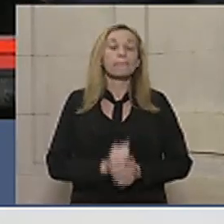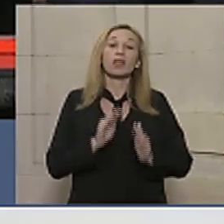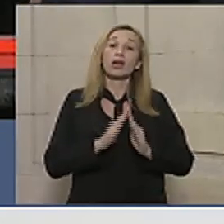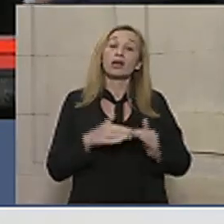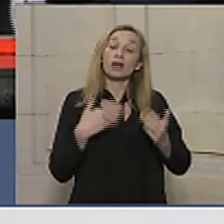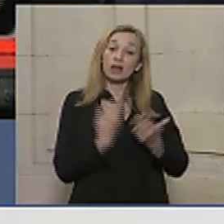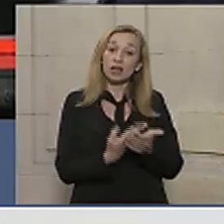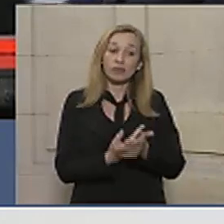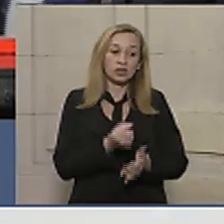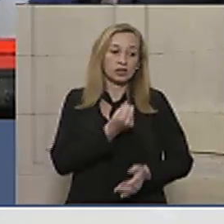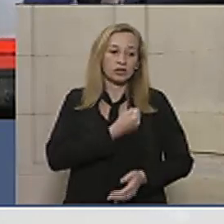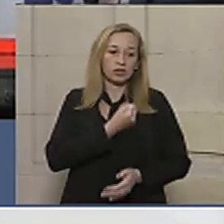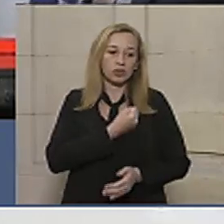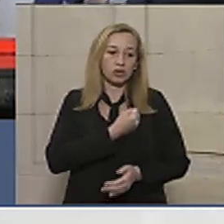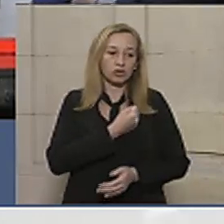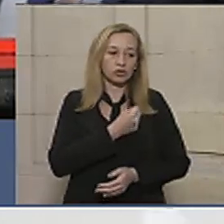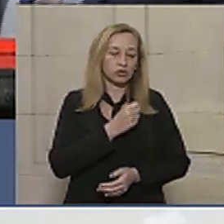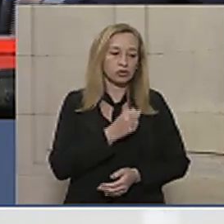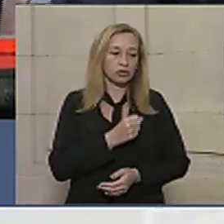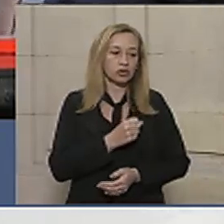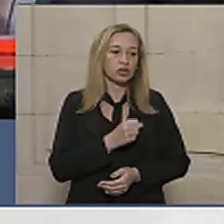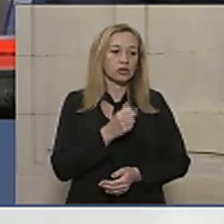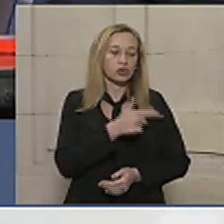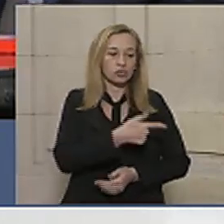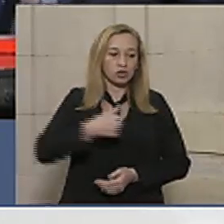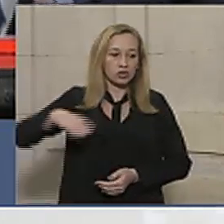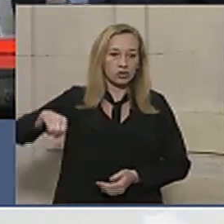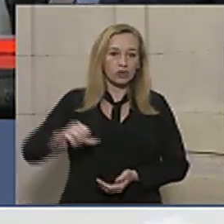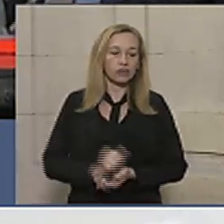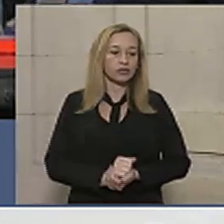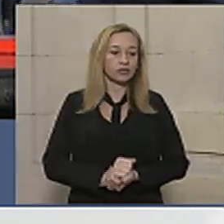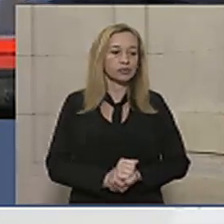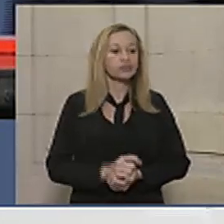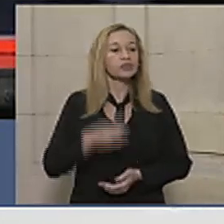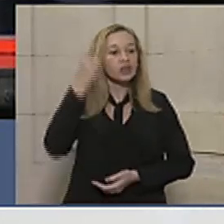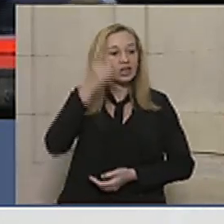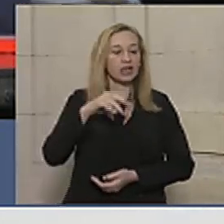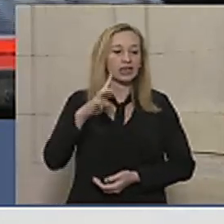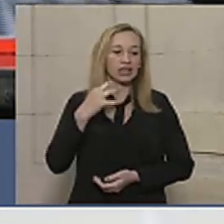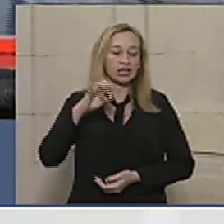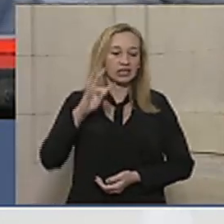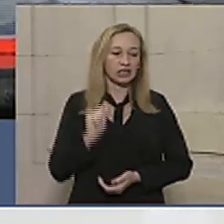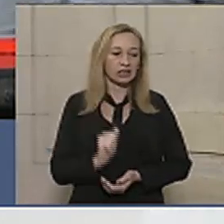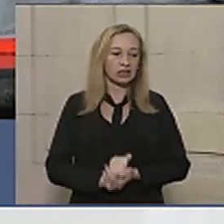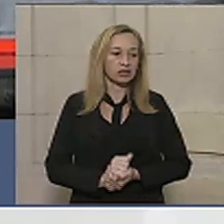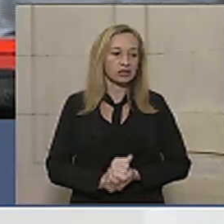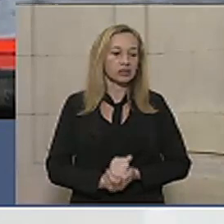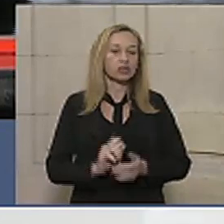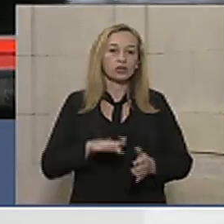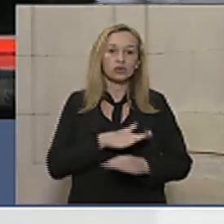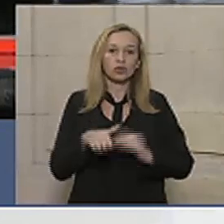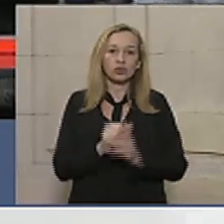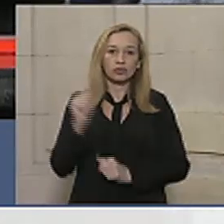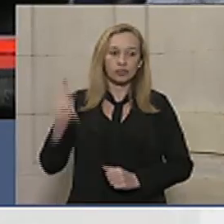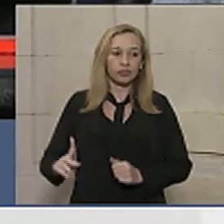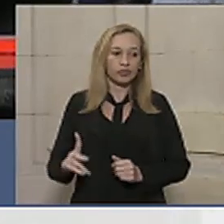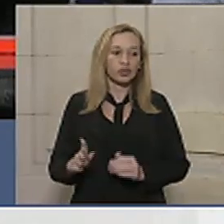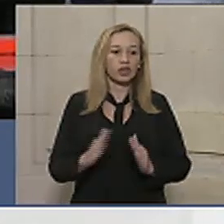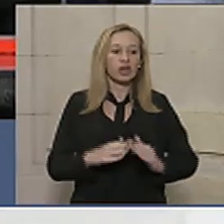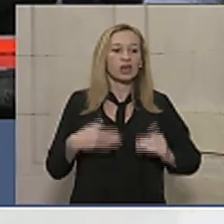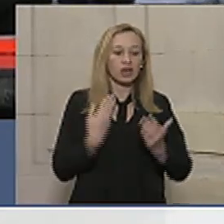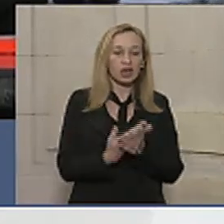Requer inclusão na ordem do dia, projeto de resolução 41/2019, de autoria da deputada Renata Souza. Senhores que aprovam, eles estão aprovados.